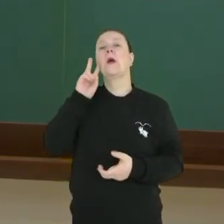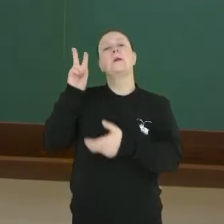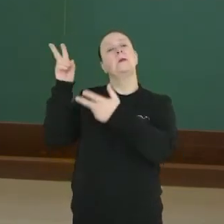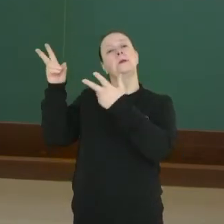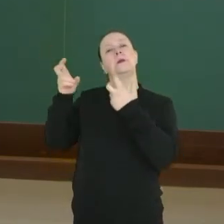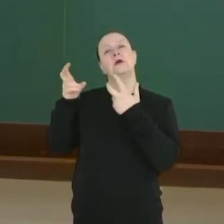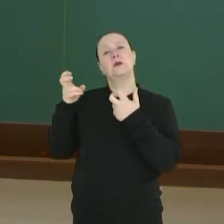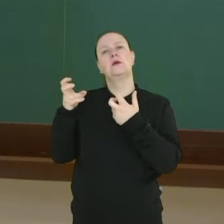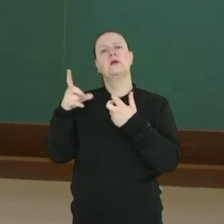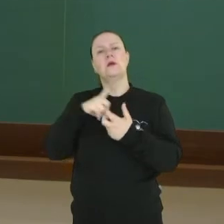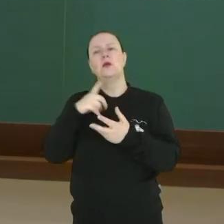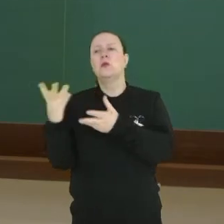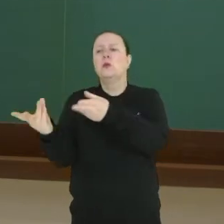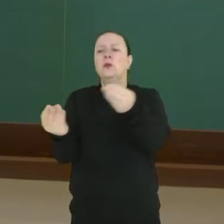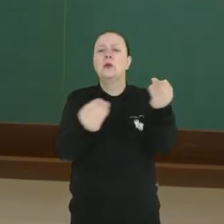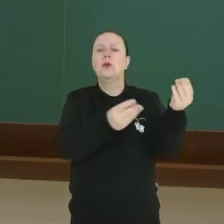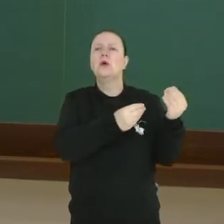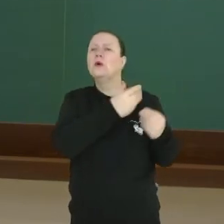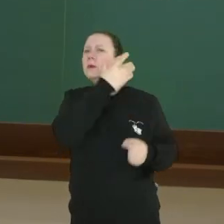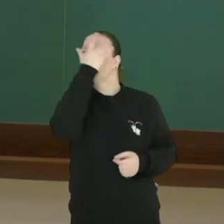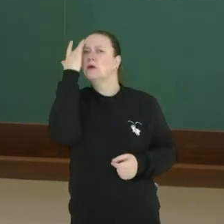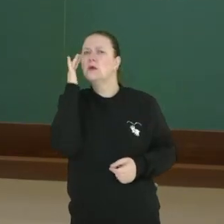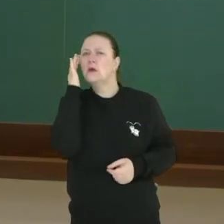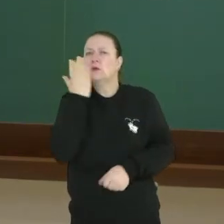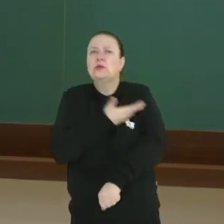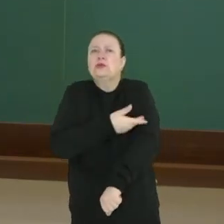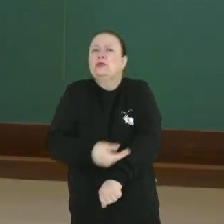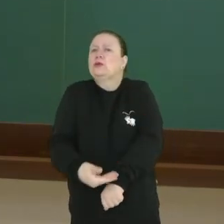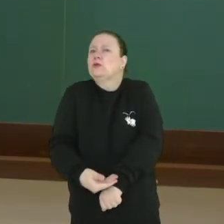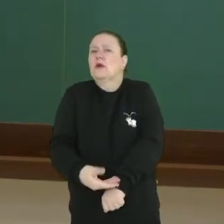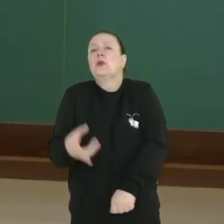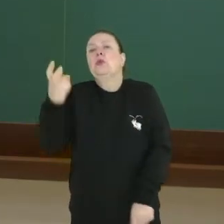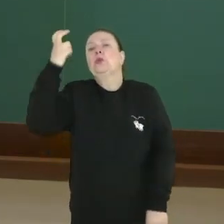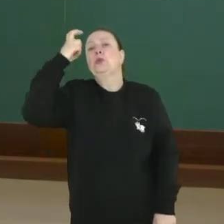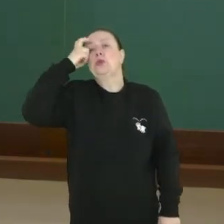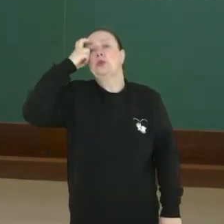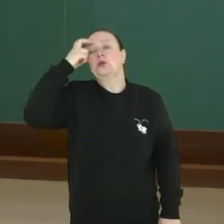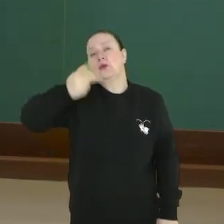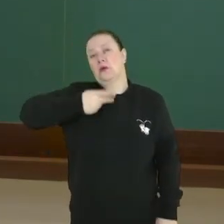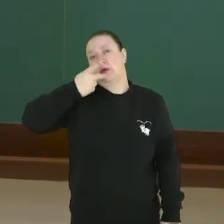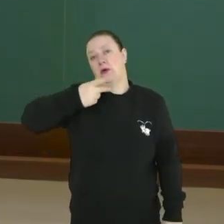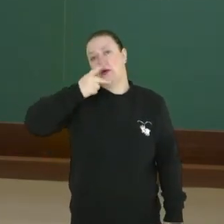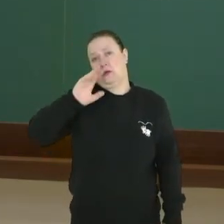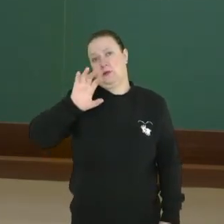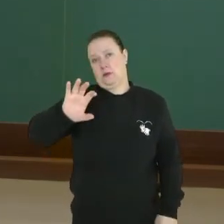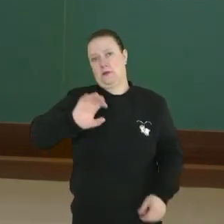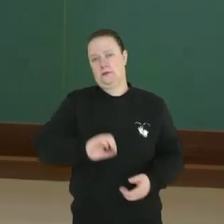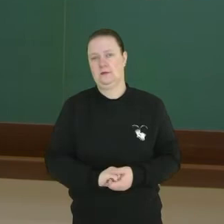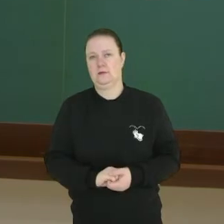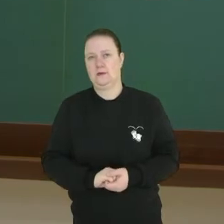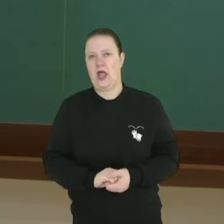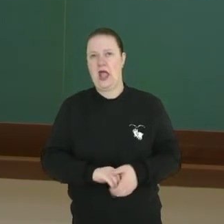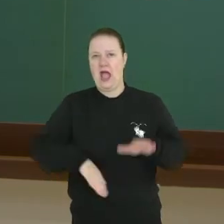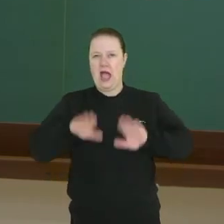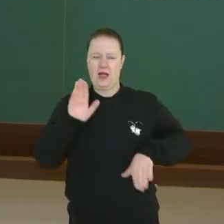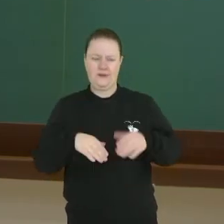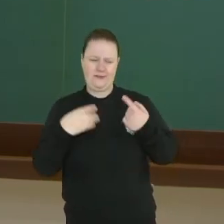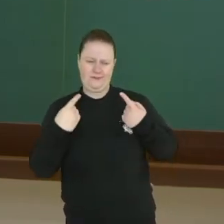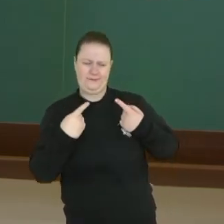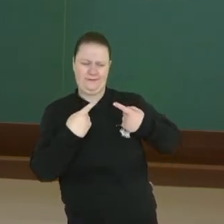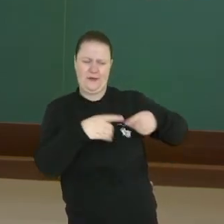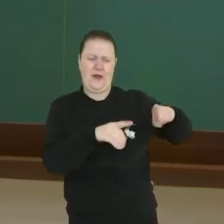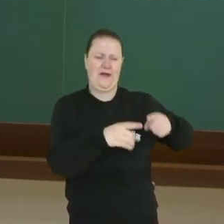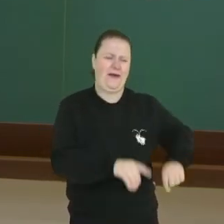muitas pessoas falam assim, não é verdade? E aquilo que eu falei, algumas vezes as pessoas debocham do outro porque